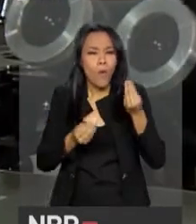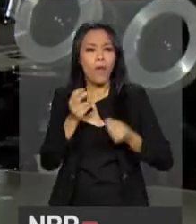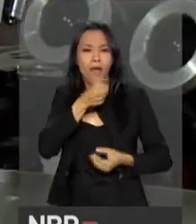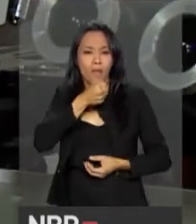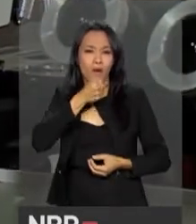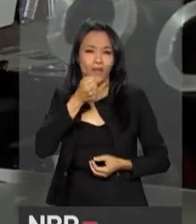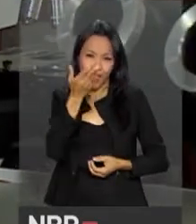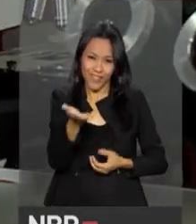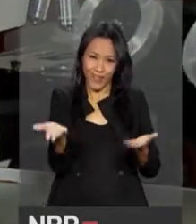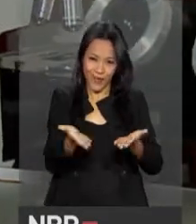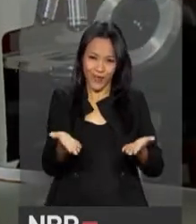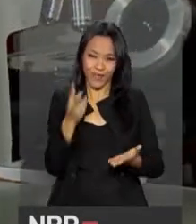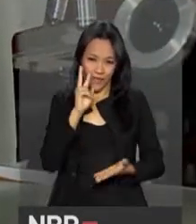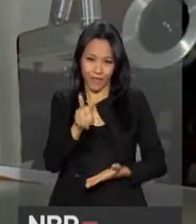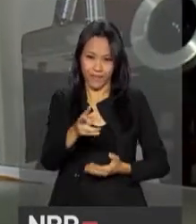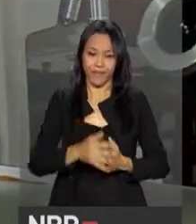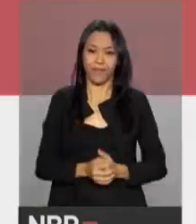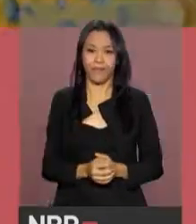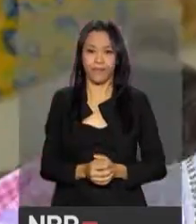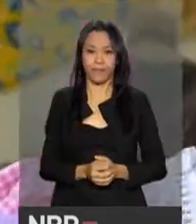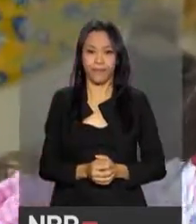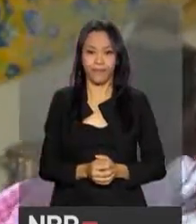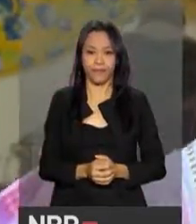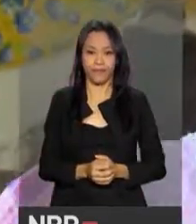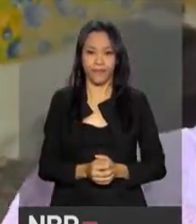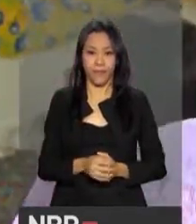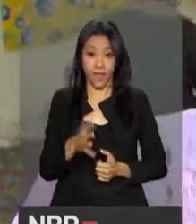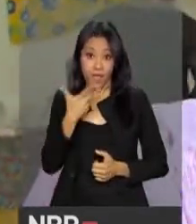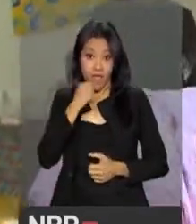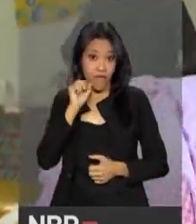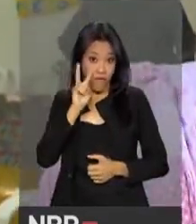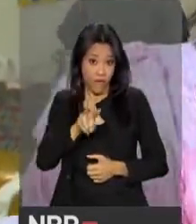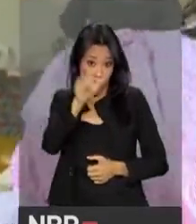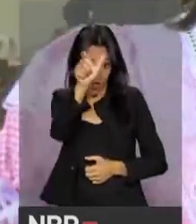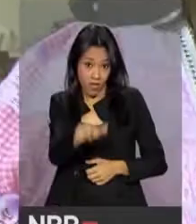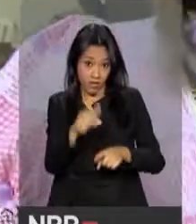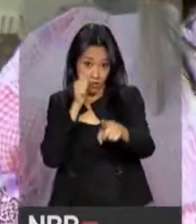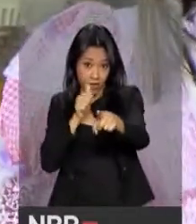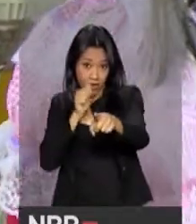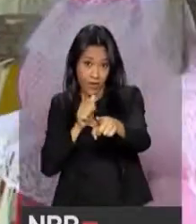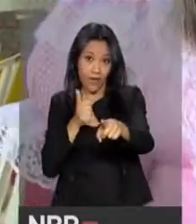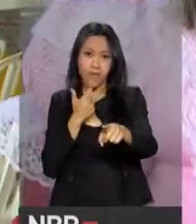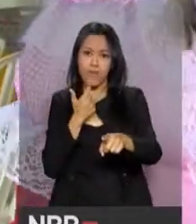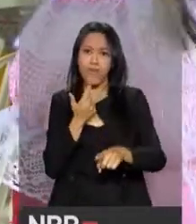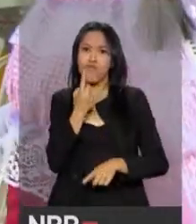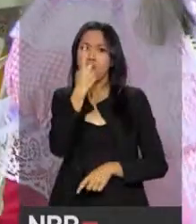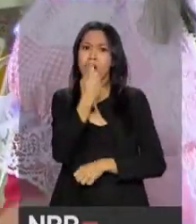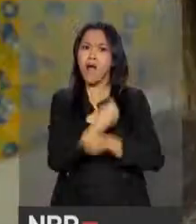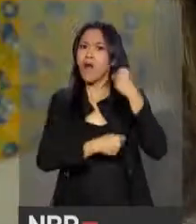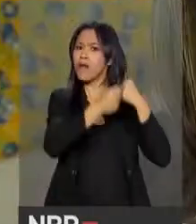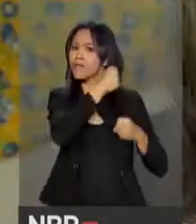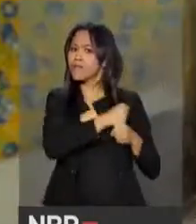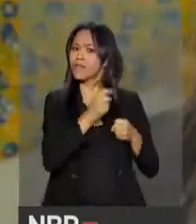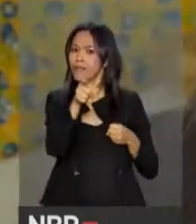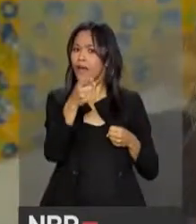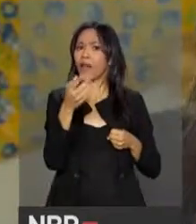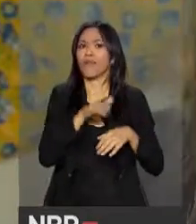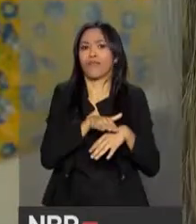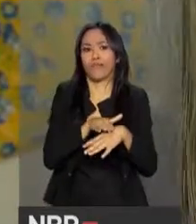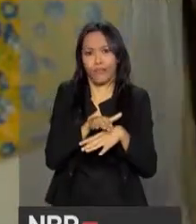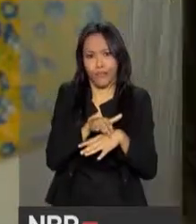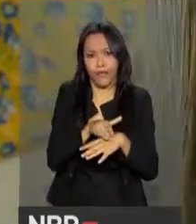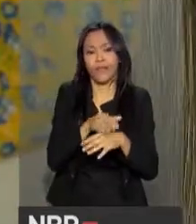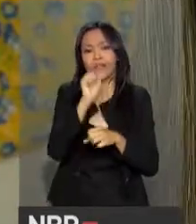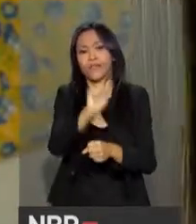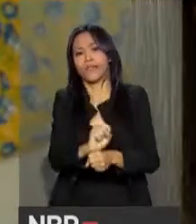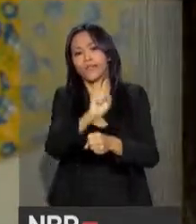reportagem da tv nbr e dá uma olhada quem olha aí eunice não imagina que há pouco mais de um ano ela estava doente e